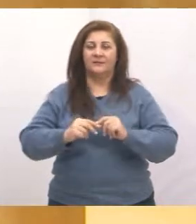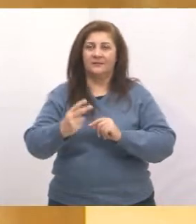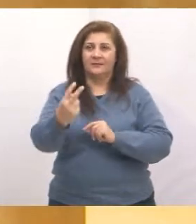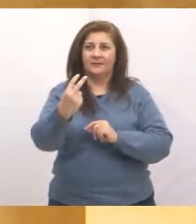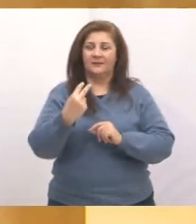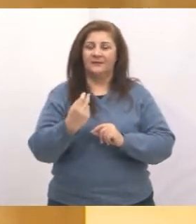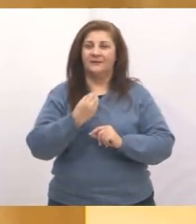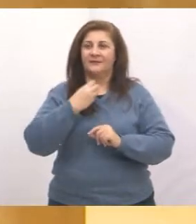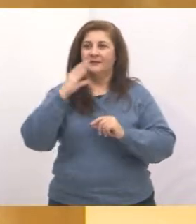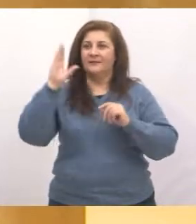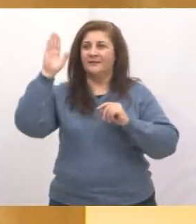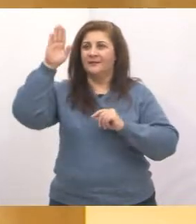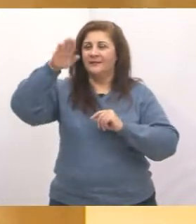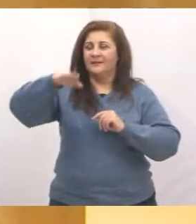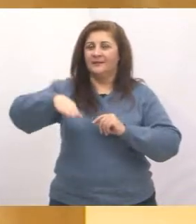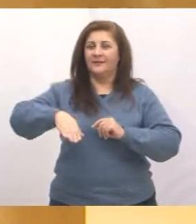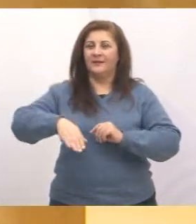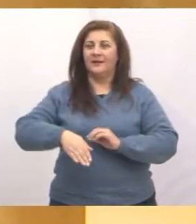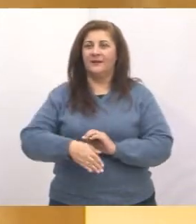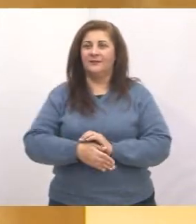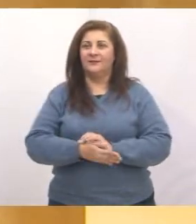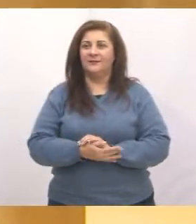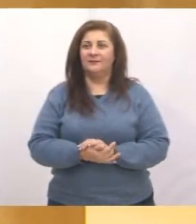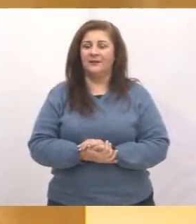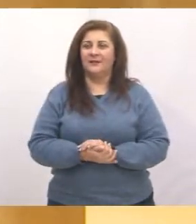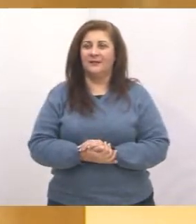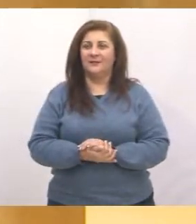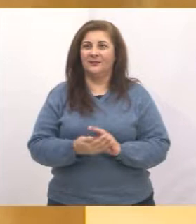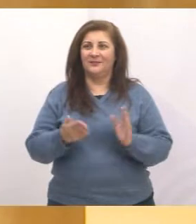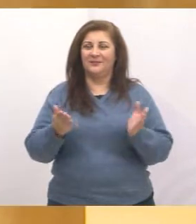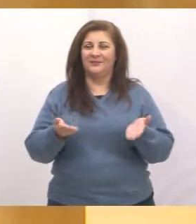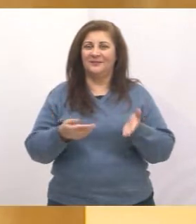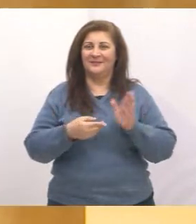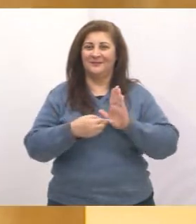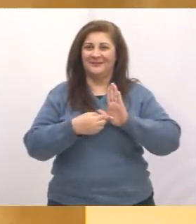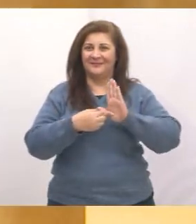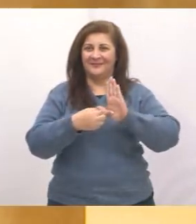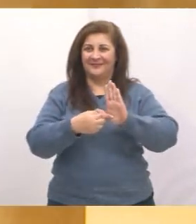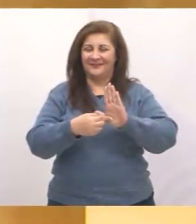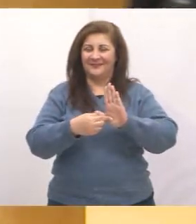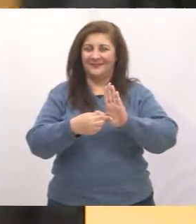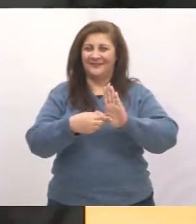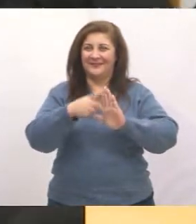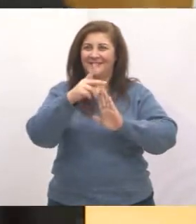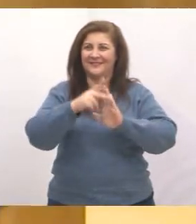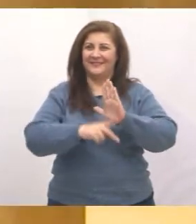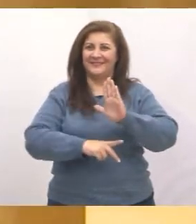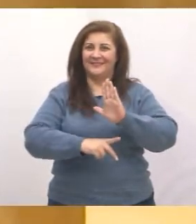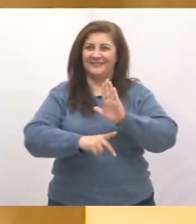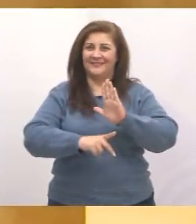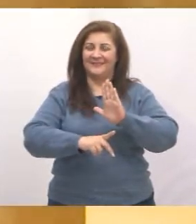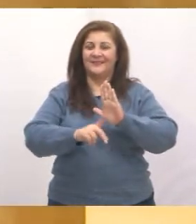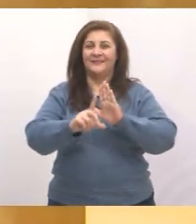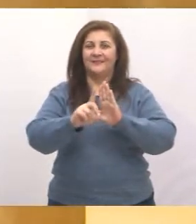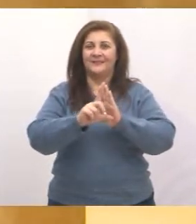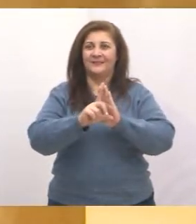tarde. Eu quero aqui estar apresentando um projeto do